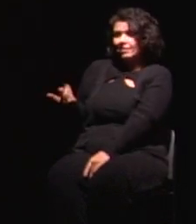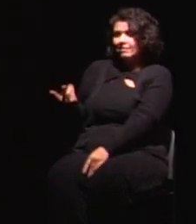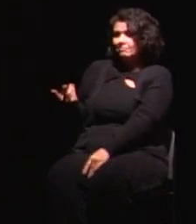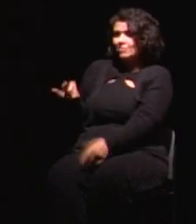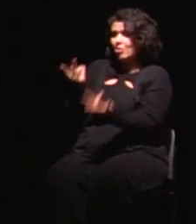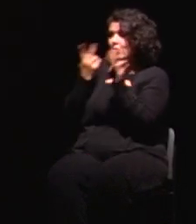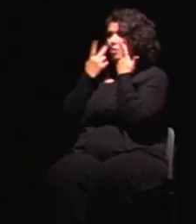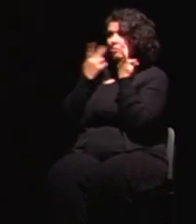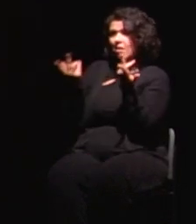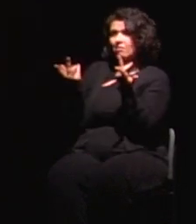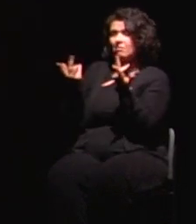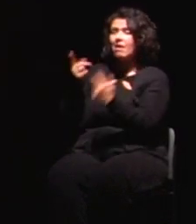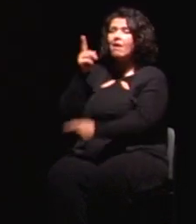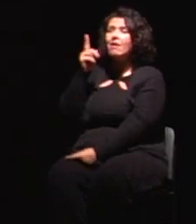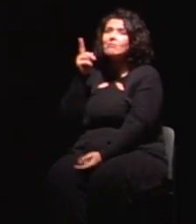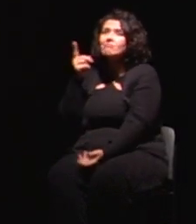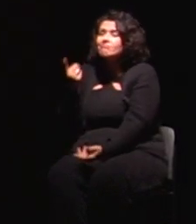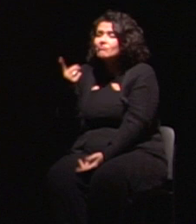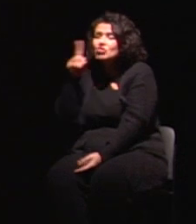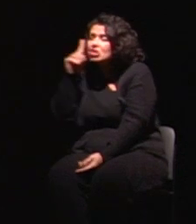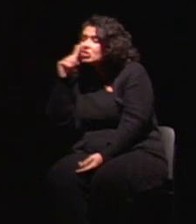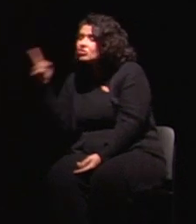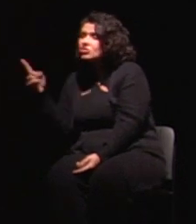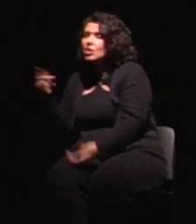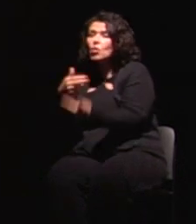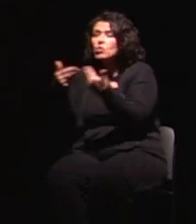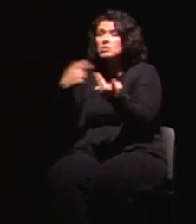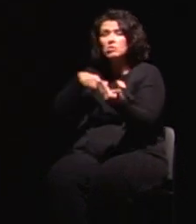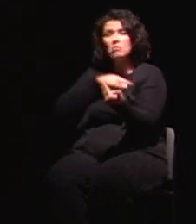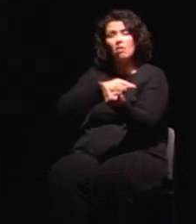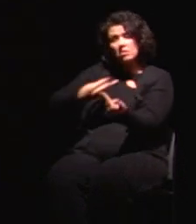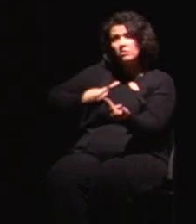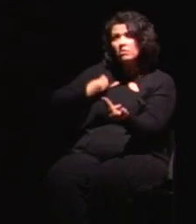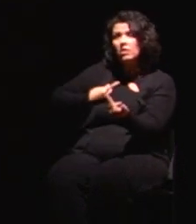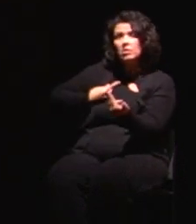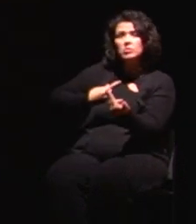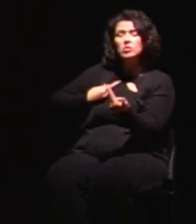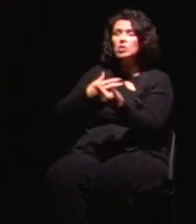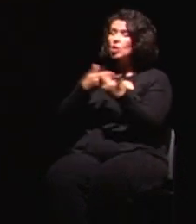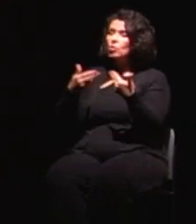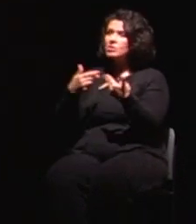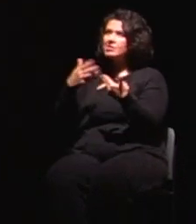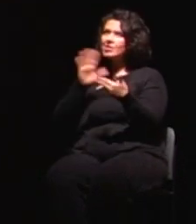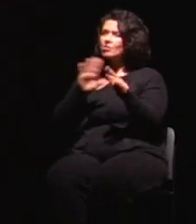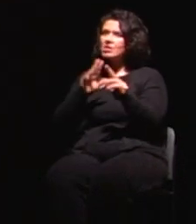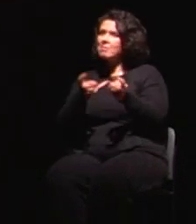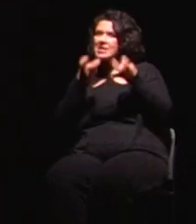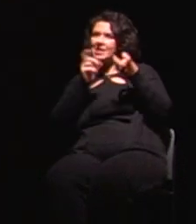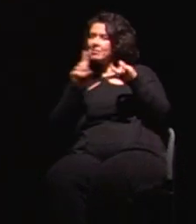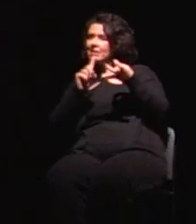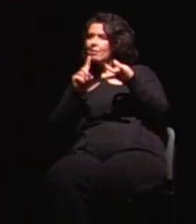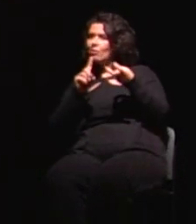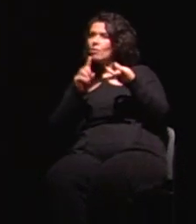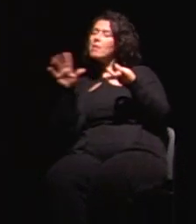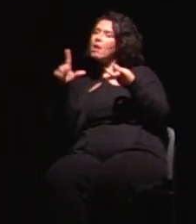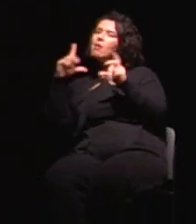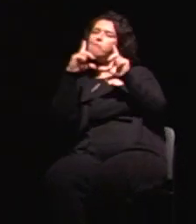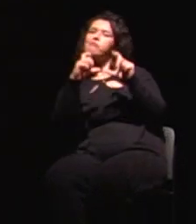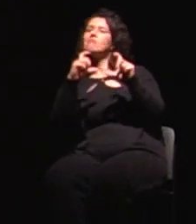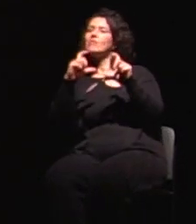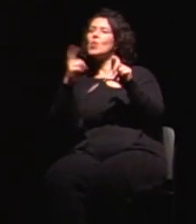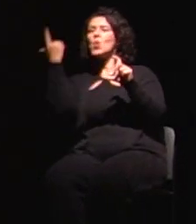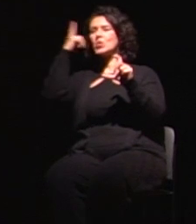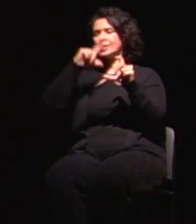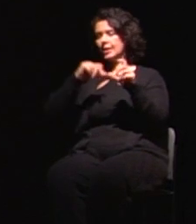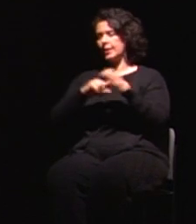né? Exatamente o que nós vivemos, mas exatamente o que nós não vemos daquilo que a gente vive. Então, foi por